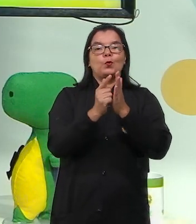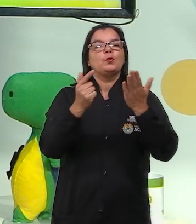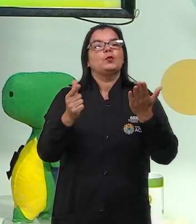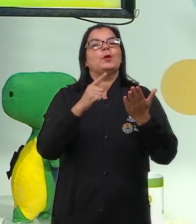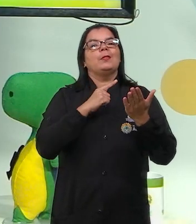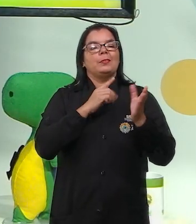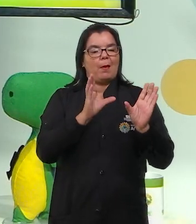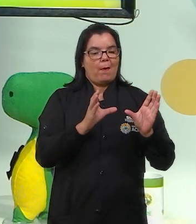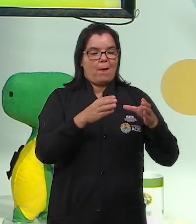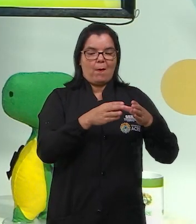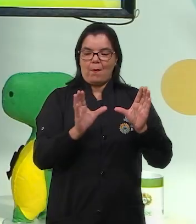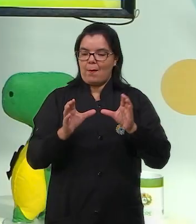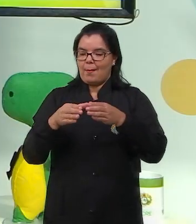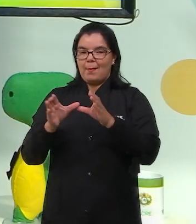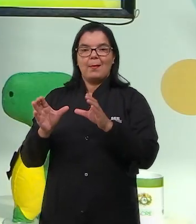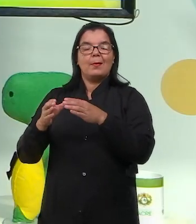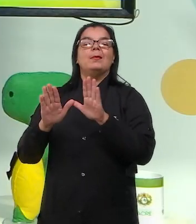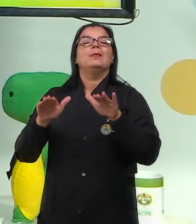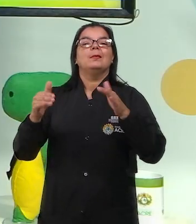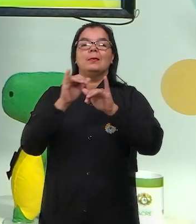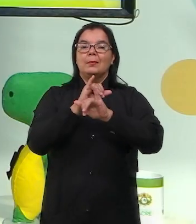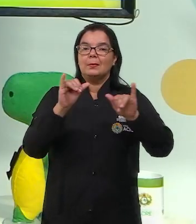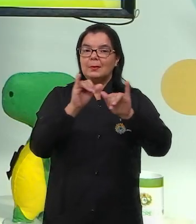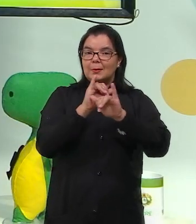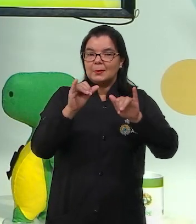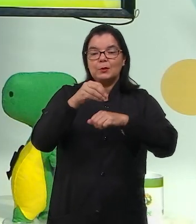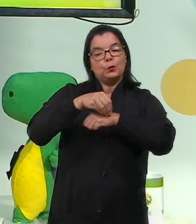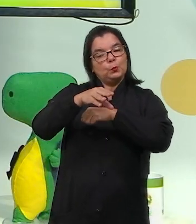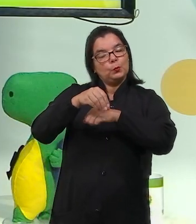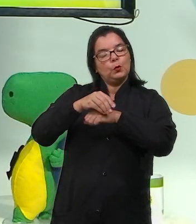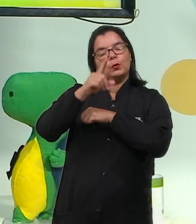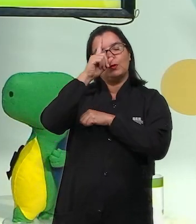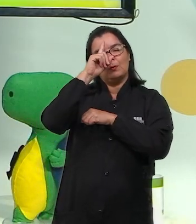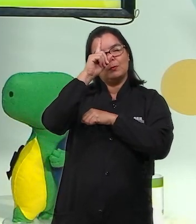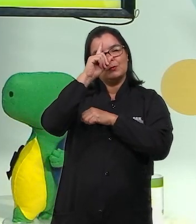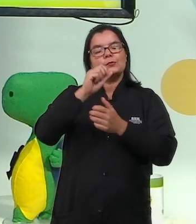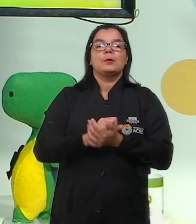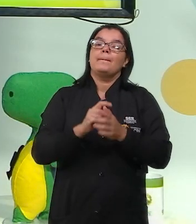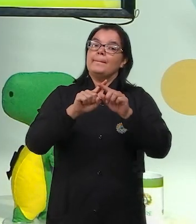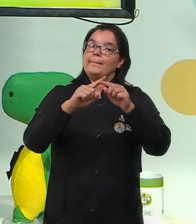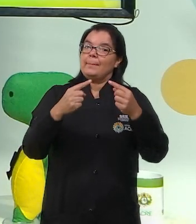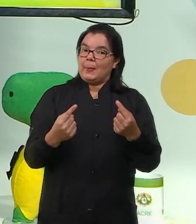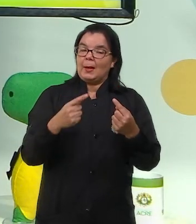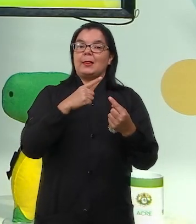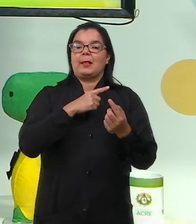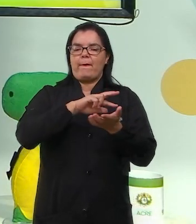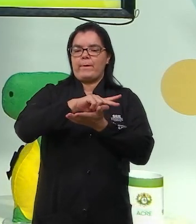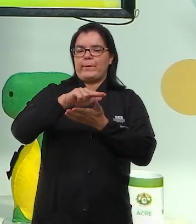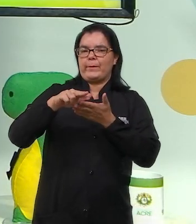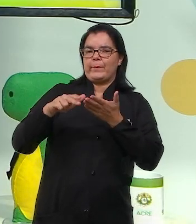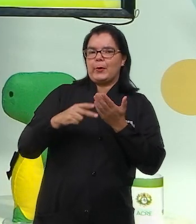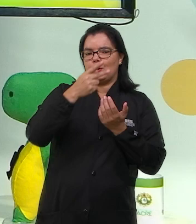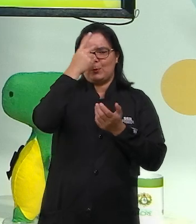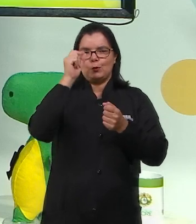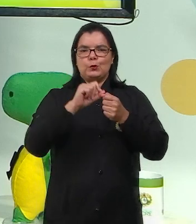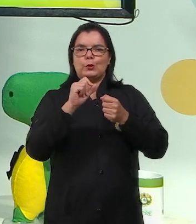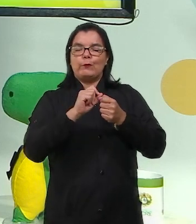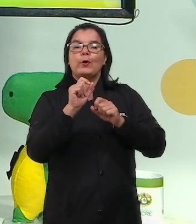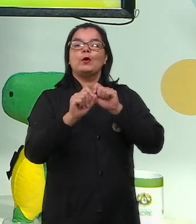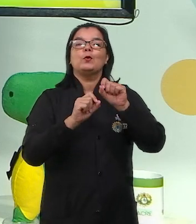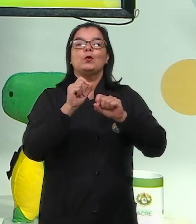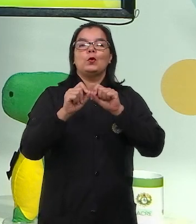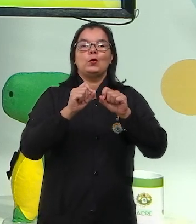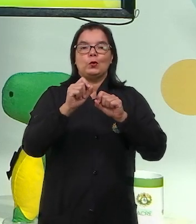algumas classificações. Tem as notícias que são passadas todos os dias, mas também tem vários autores que são